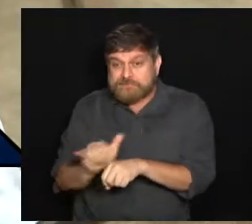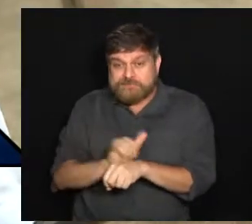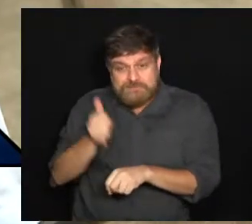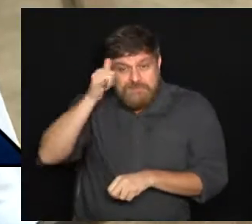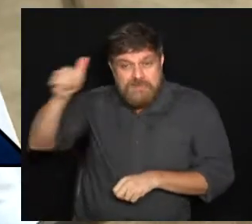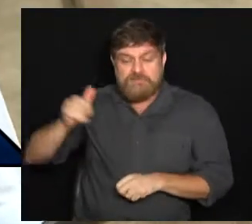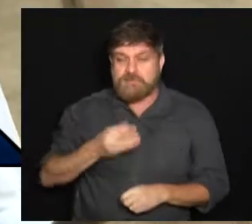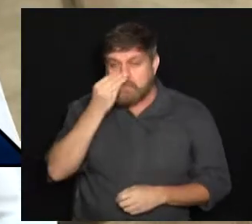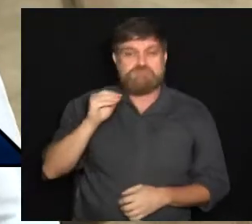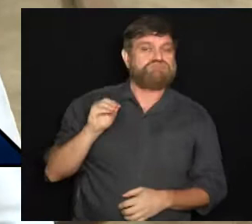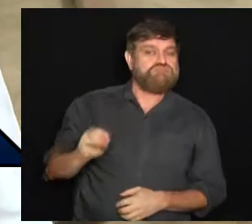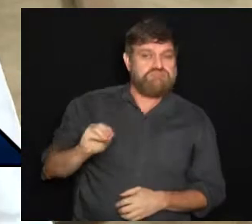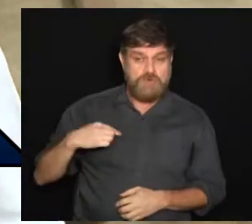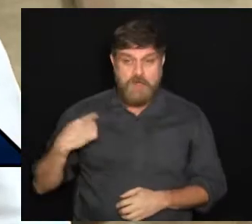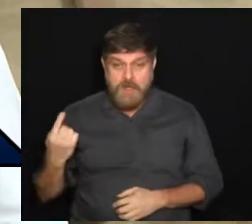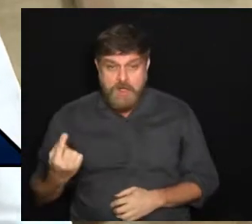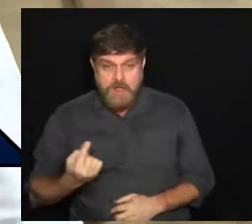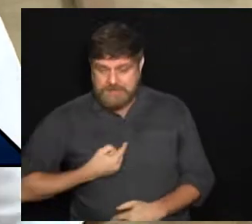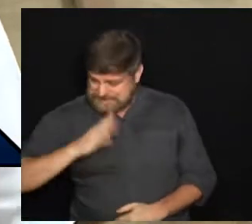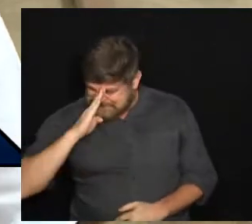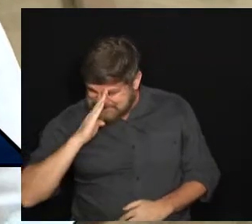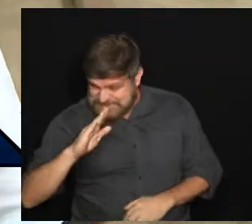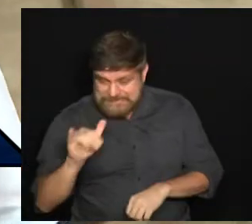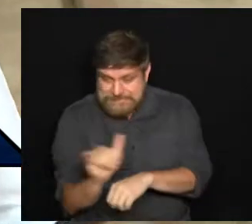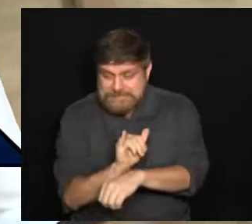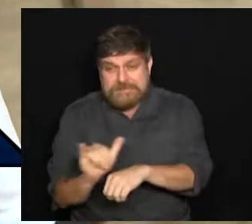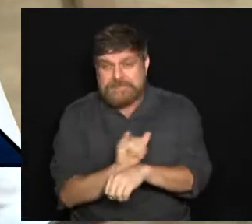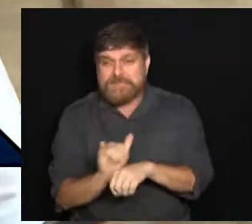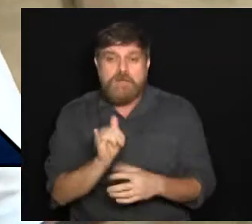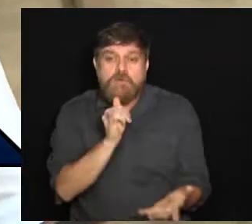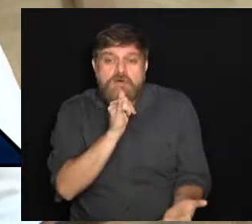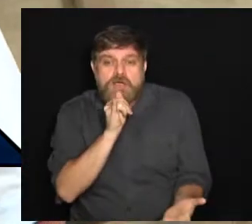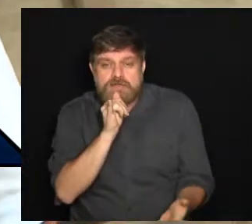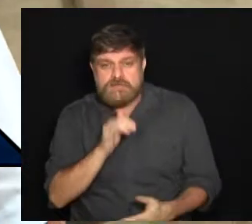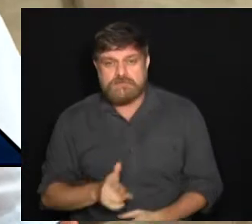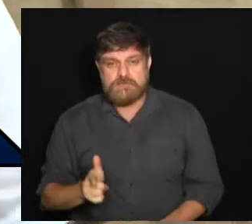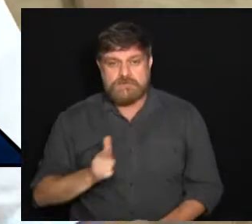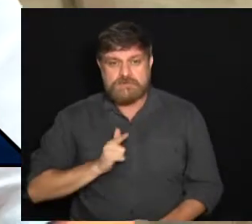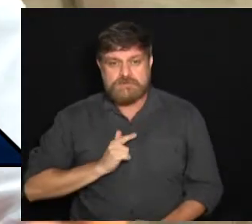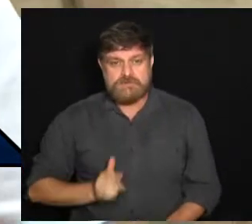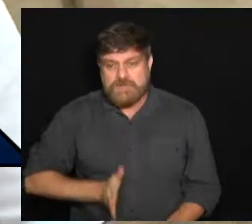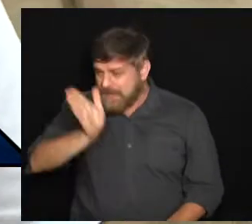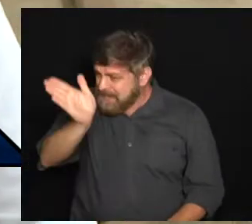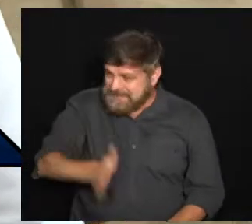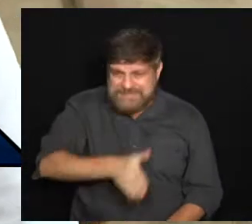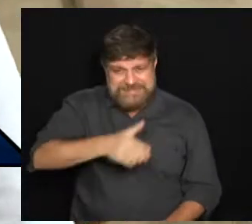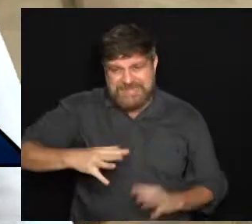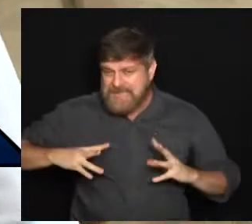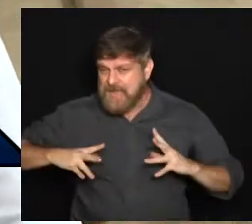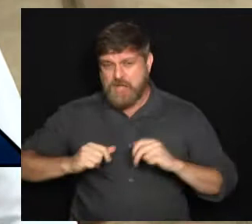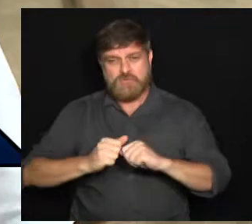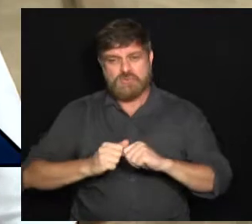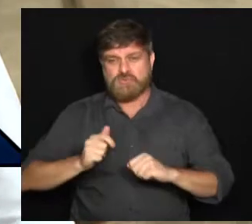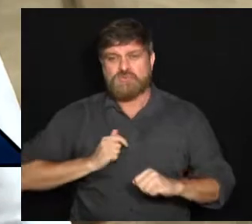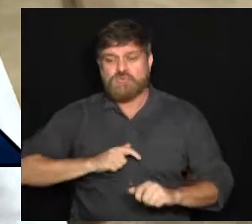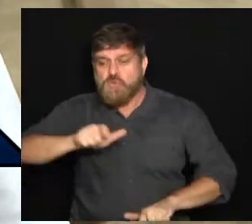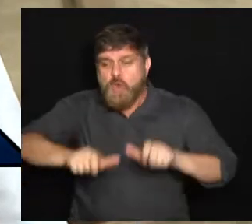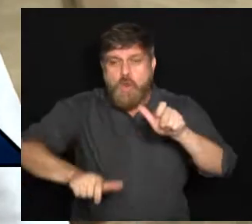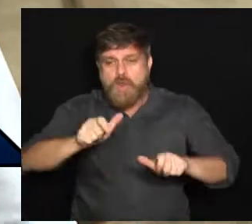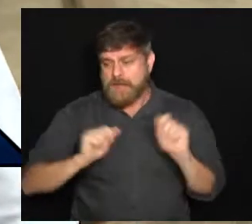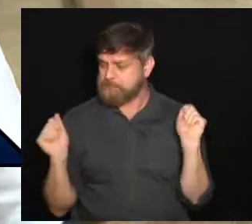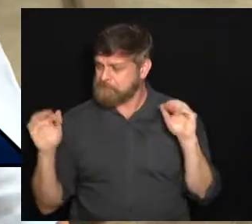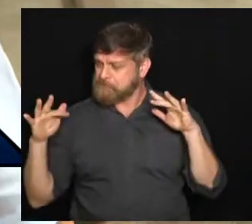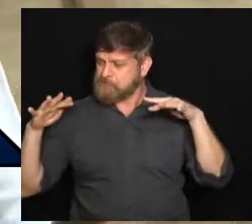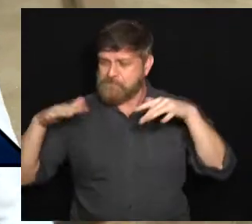isso que a gente está sendo muito enfático nessa questão das medidas, por exemplo, de suspensão de todas as atividades que tenham aglomerações de